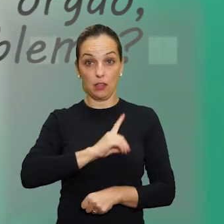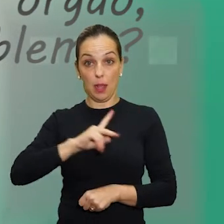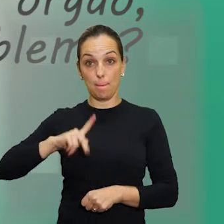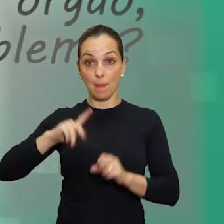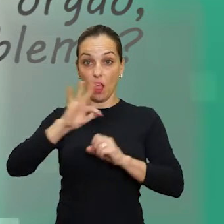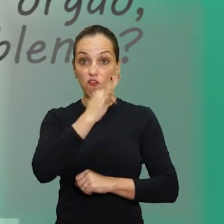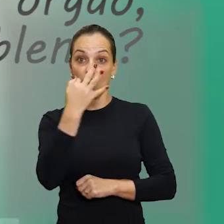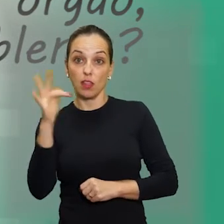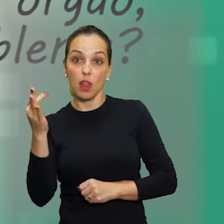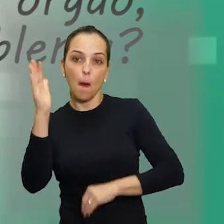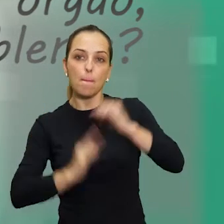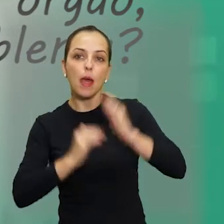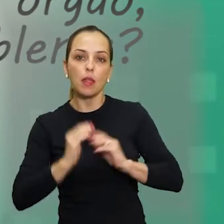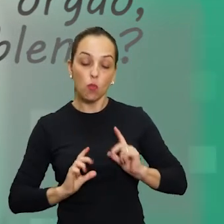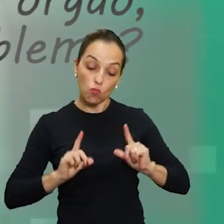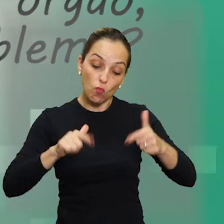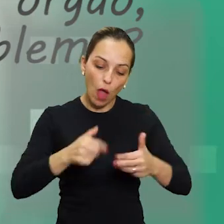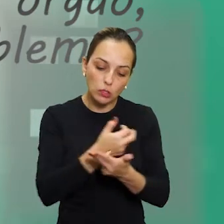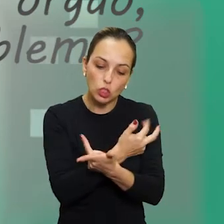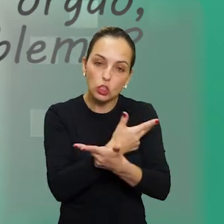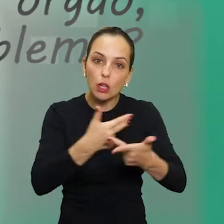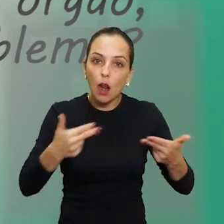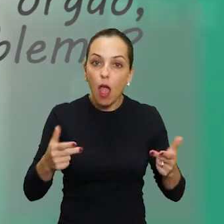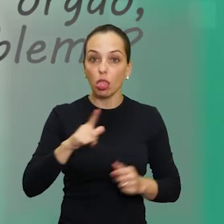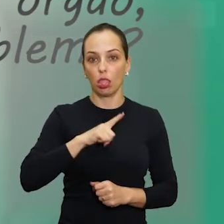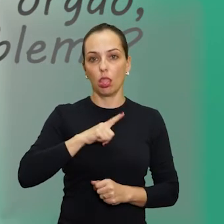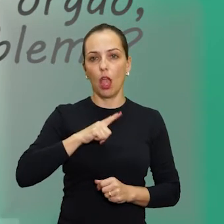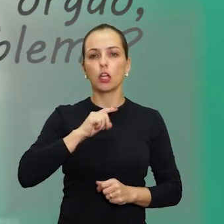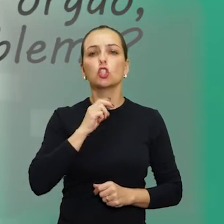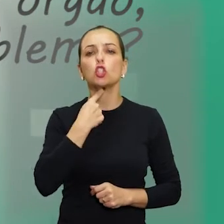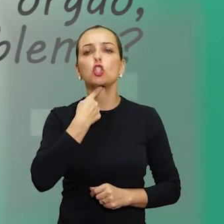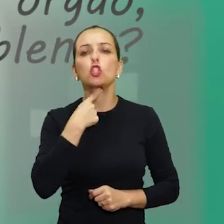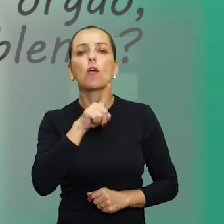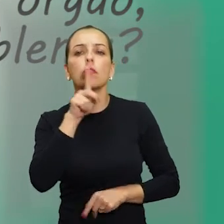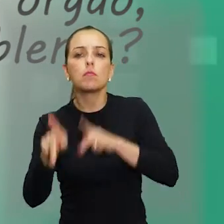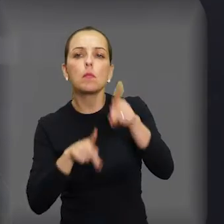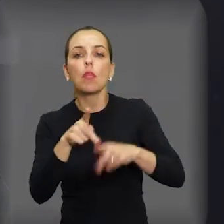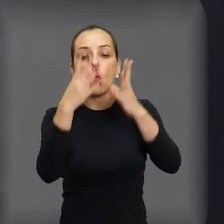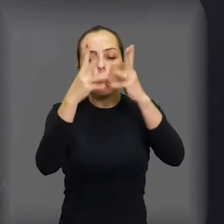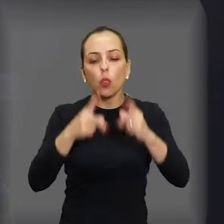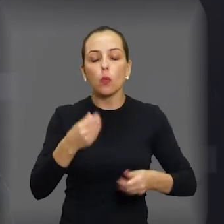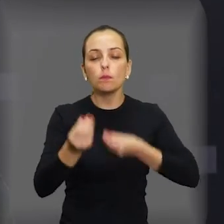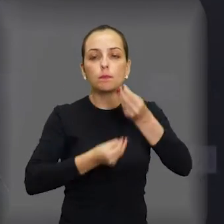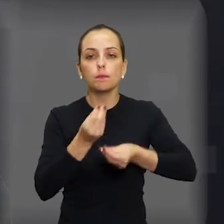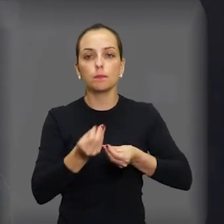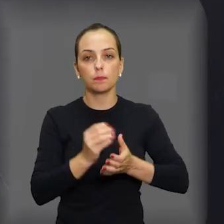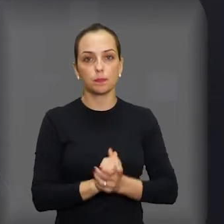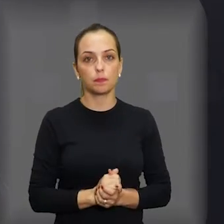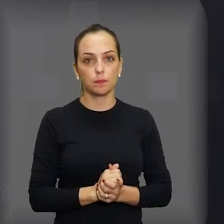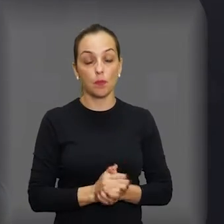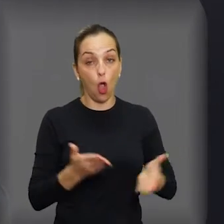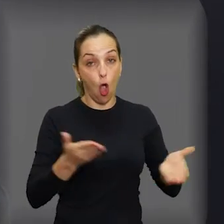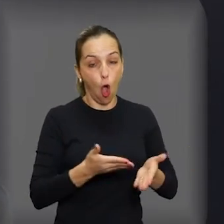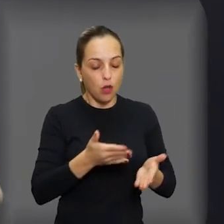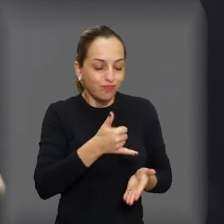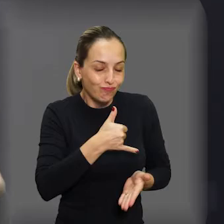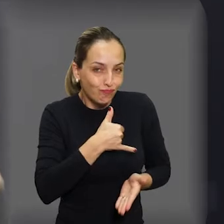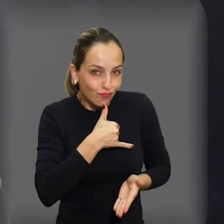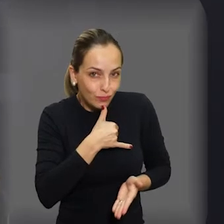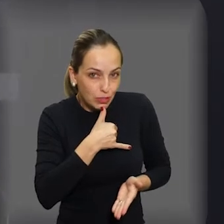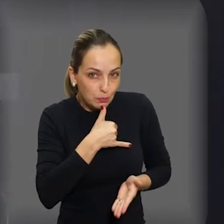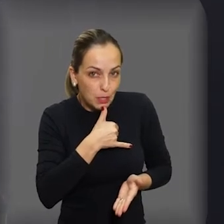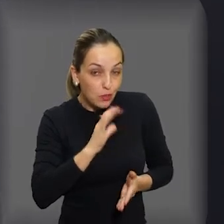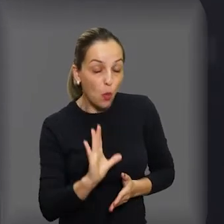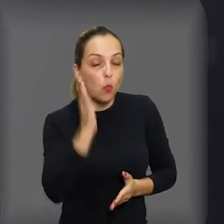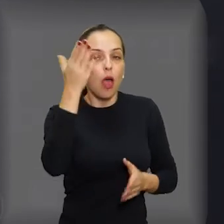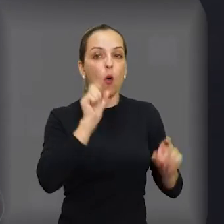as competências de cada órgão. Como sanar este problema? E infelizmente hoje e eu faço parte